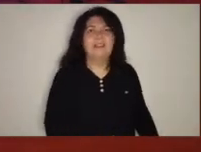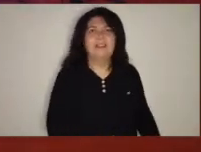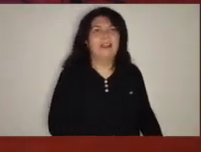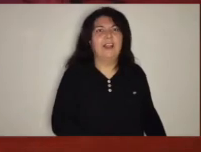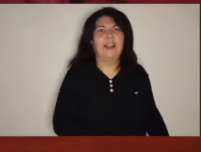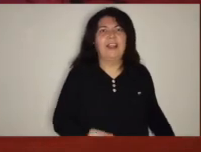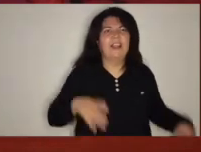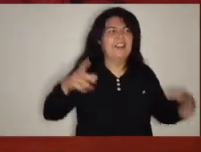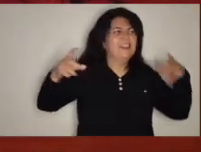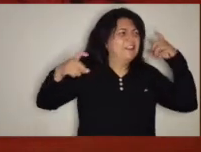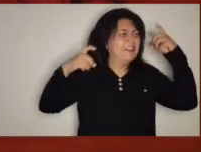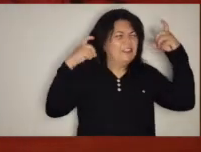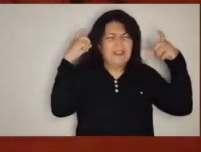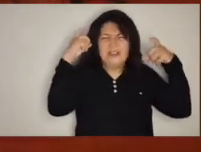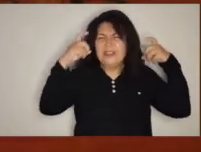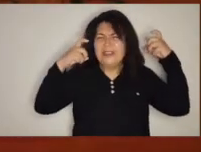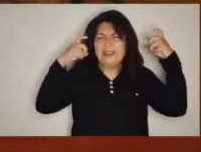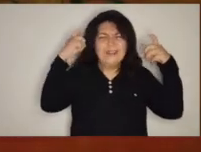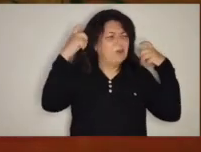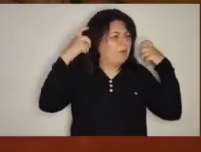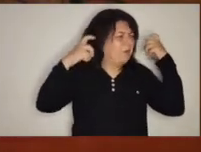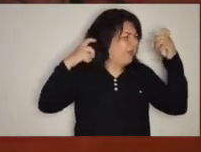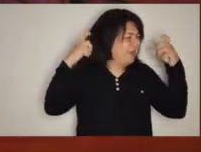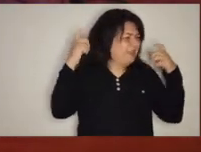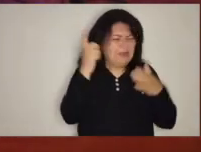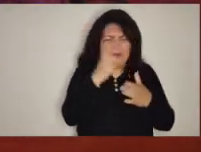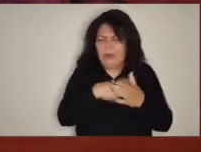Queimei minhas carroças e